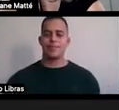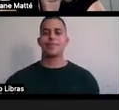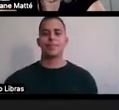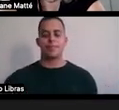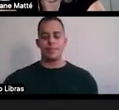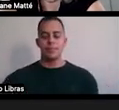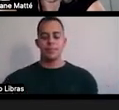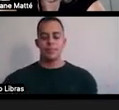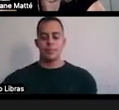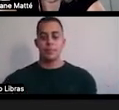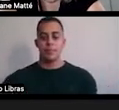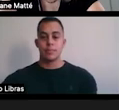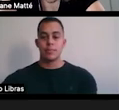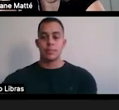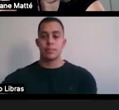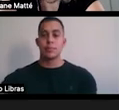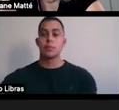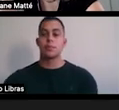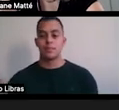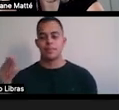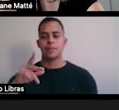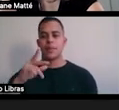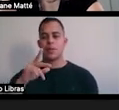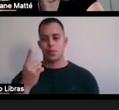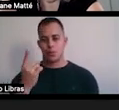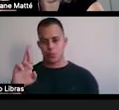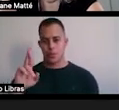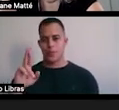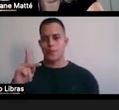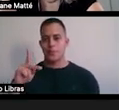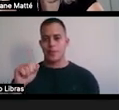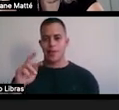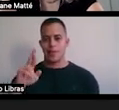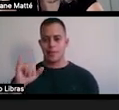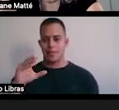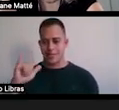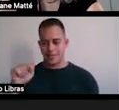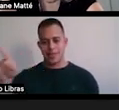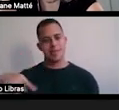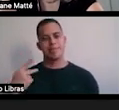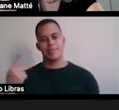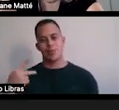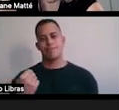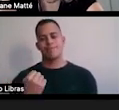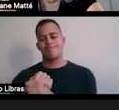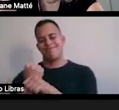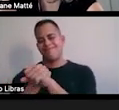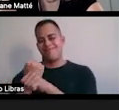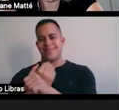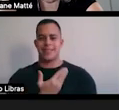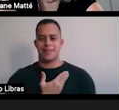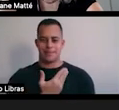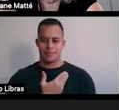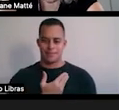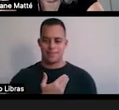sendo recepcionada pela Pati, doutora Patrícia, que é minha amiga de longuíssima data. Eu só posso dizer para vocês que são